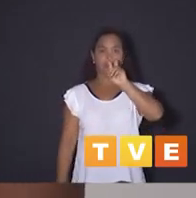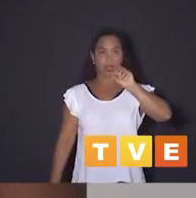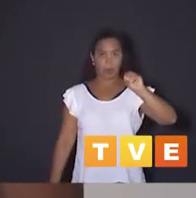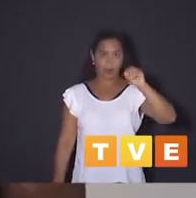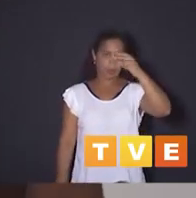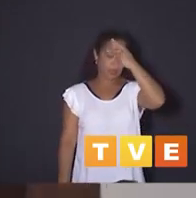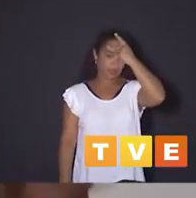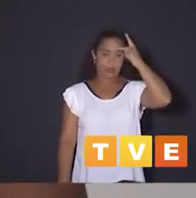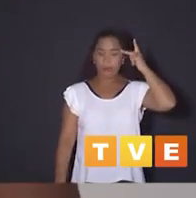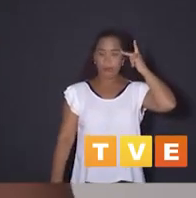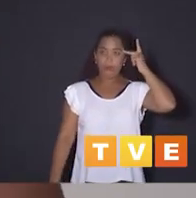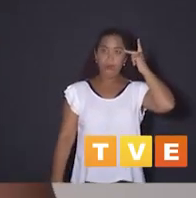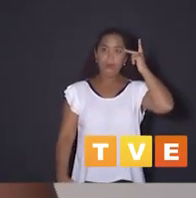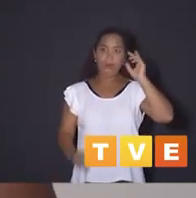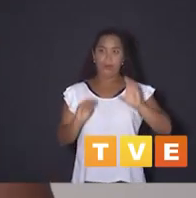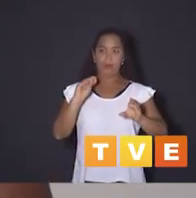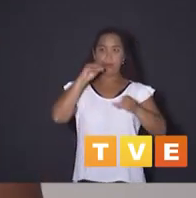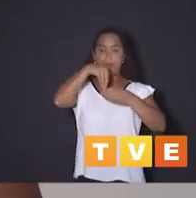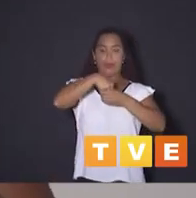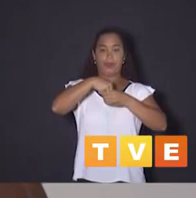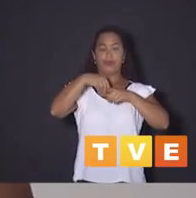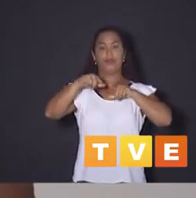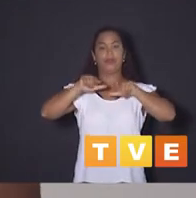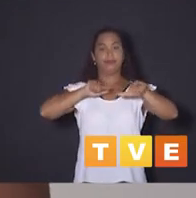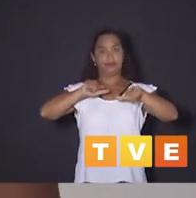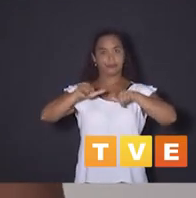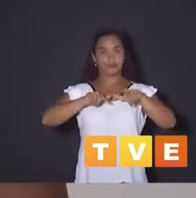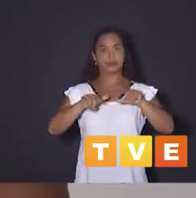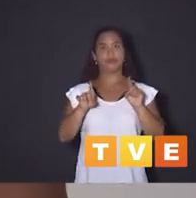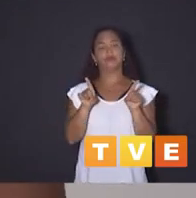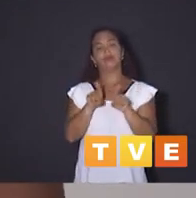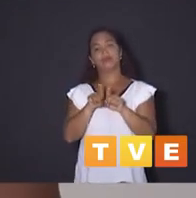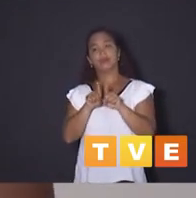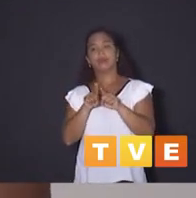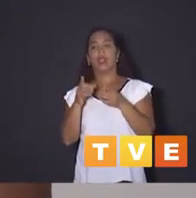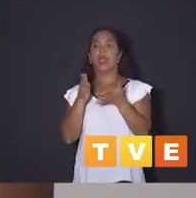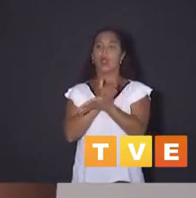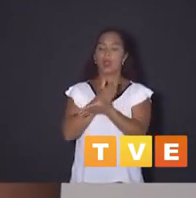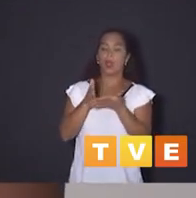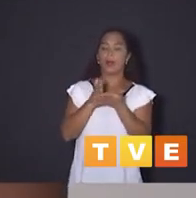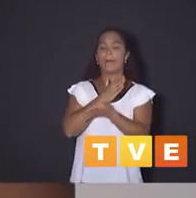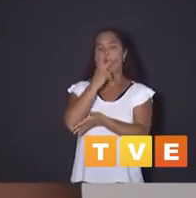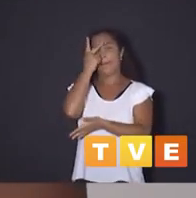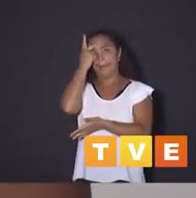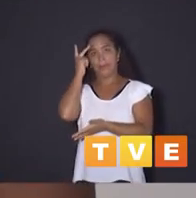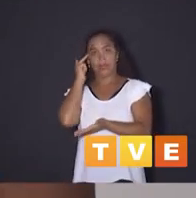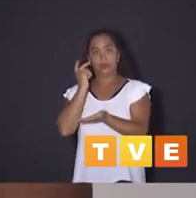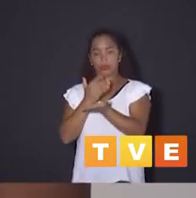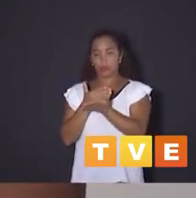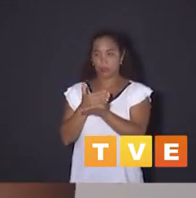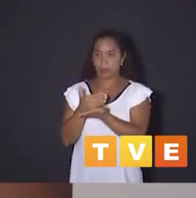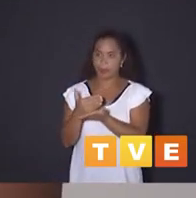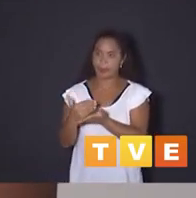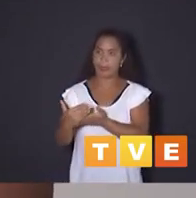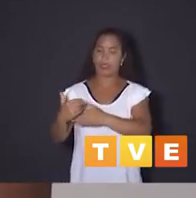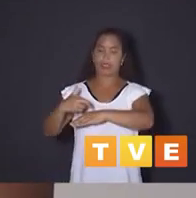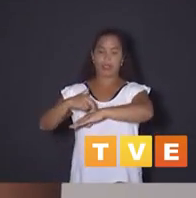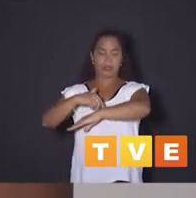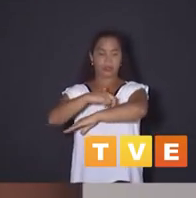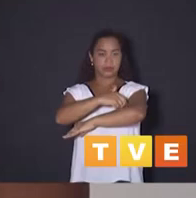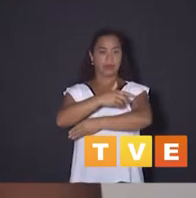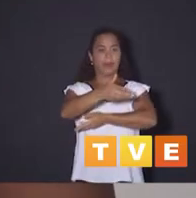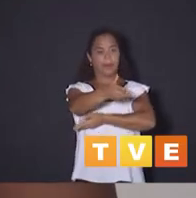nas pessoas que estão an começando suas marcas e é construído junto comigo um processo de ensino